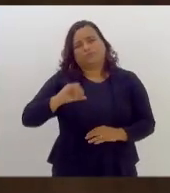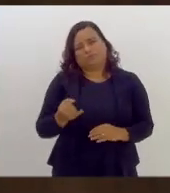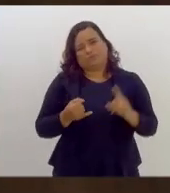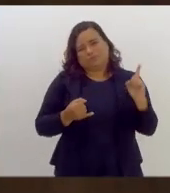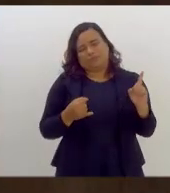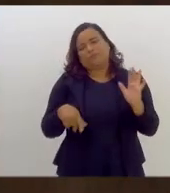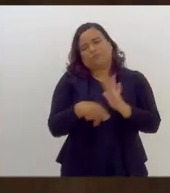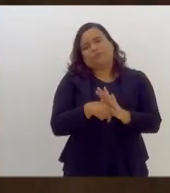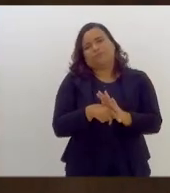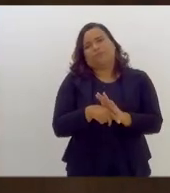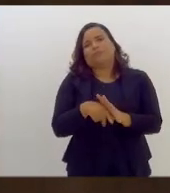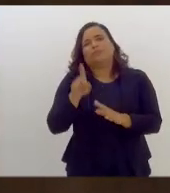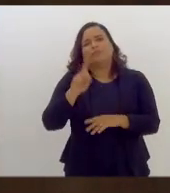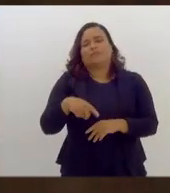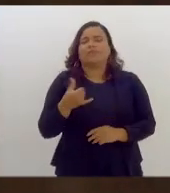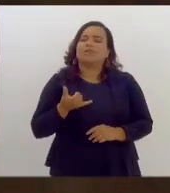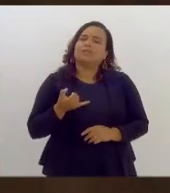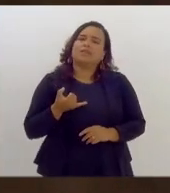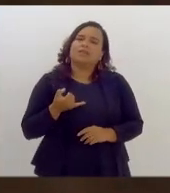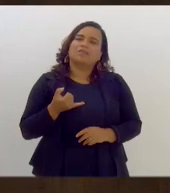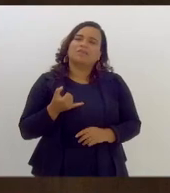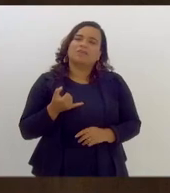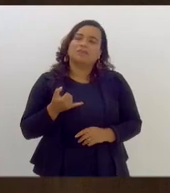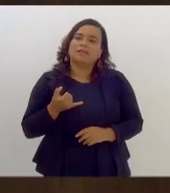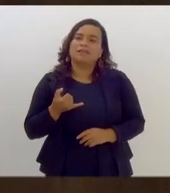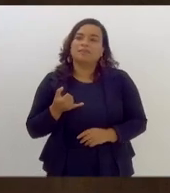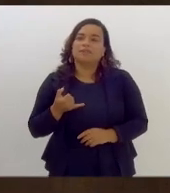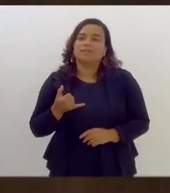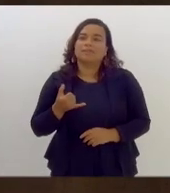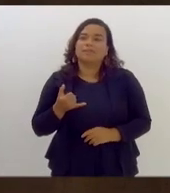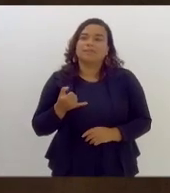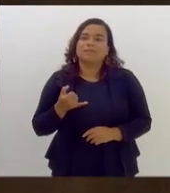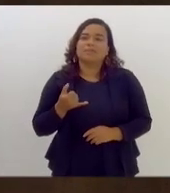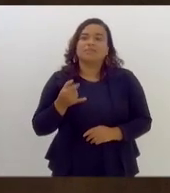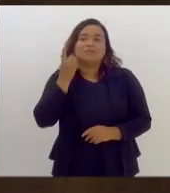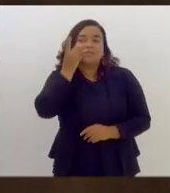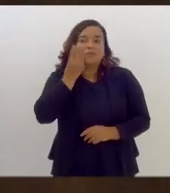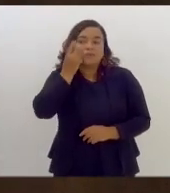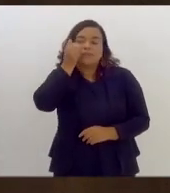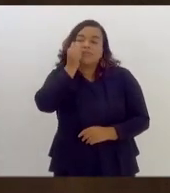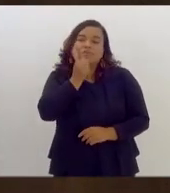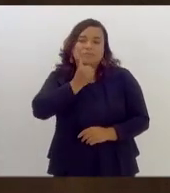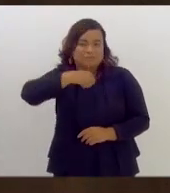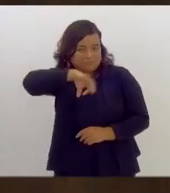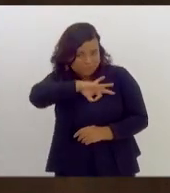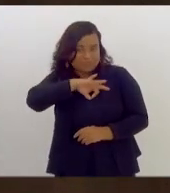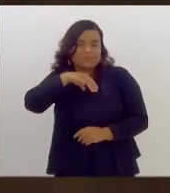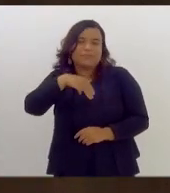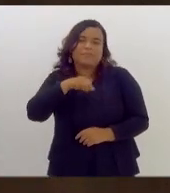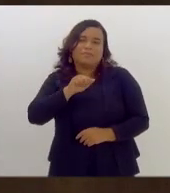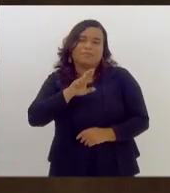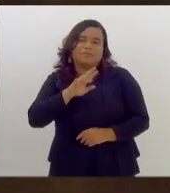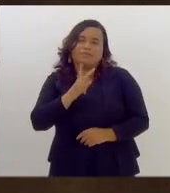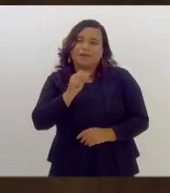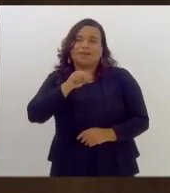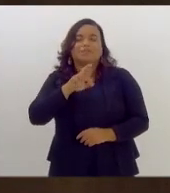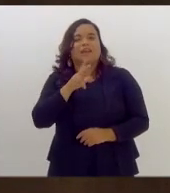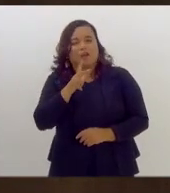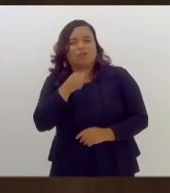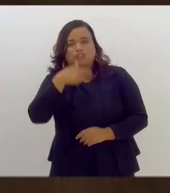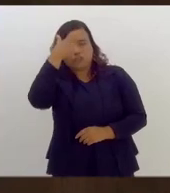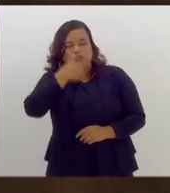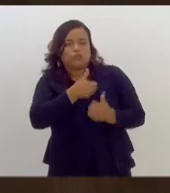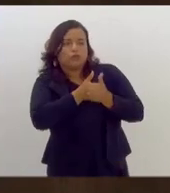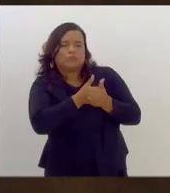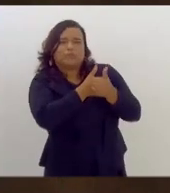da caneta da deputada Marta Rocha. Como eu sou seguidor da mesma,